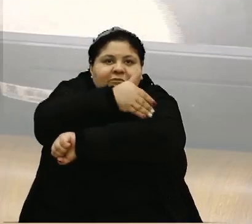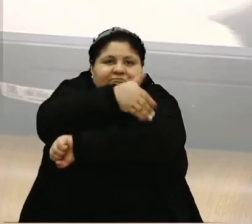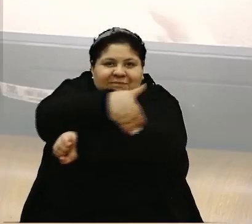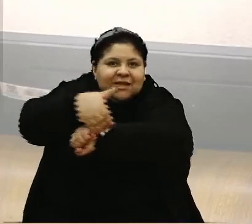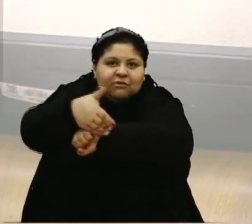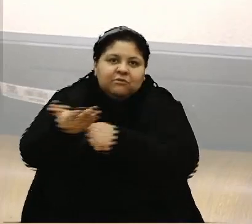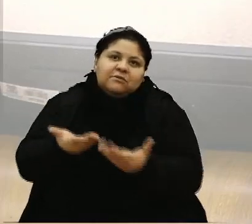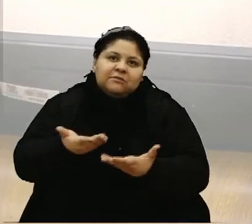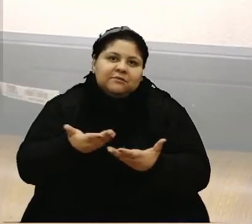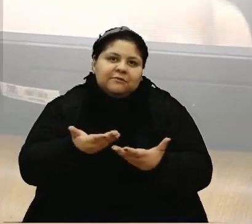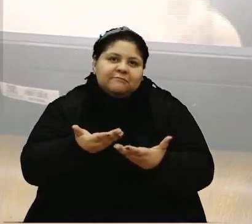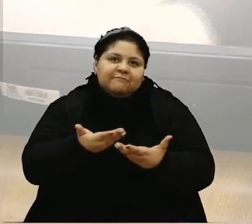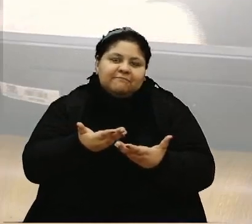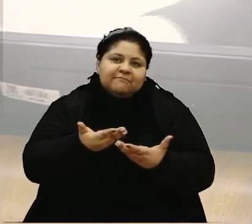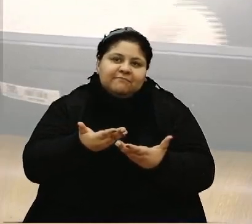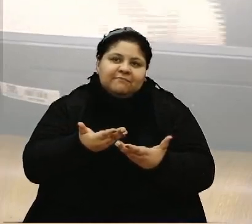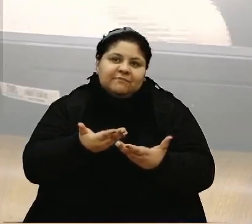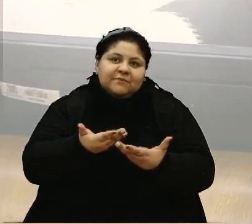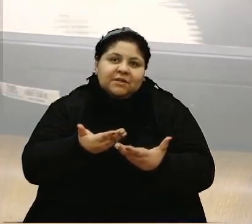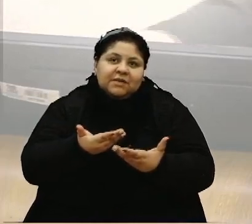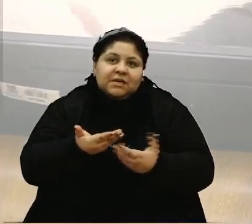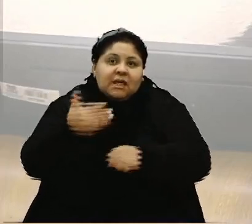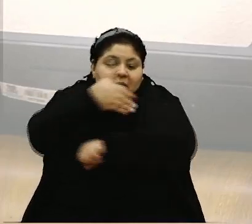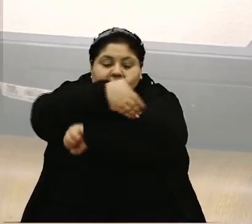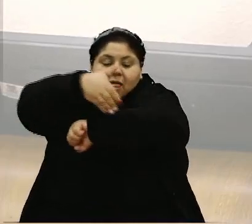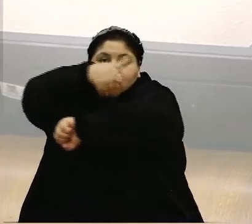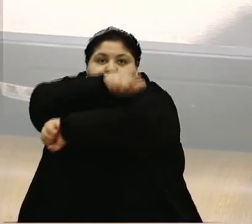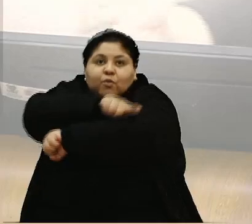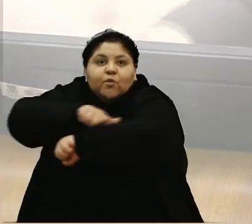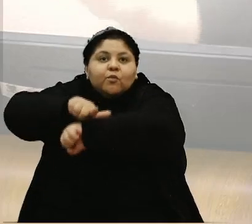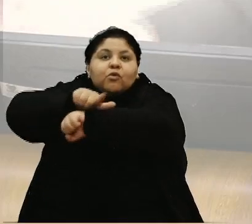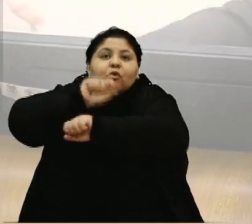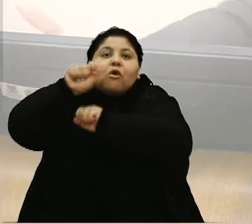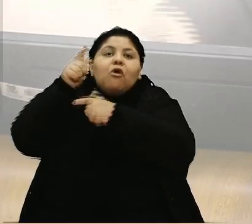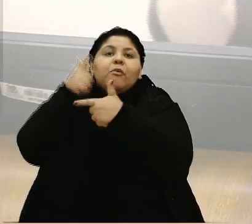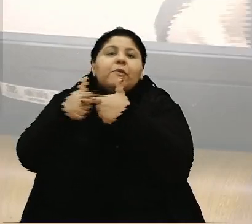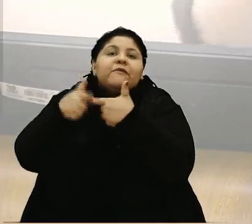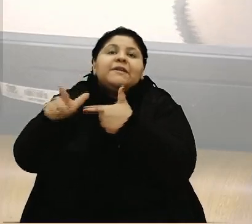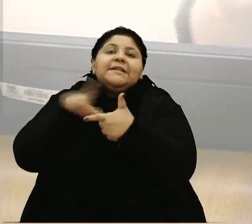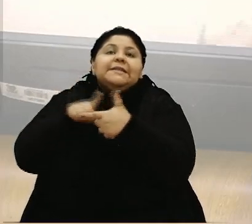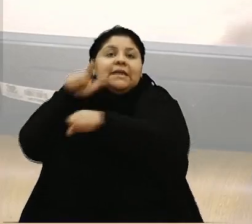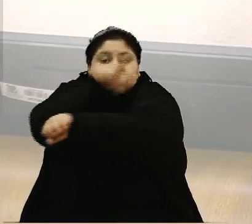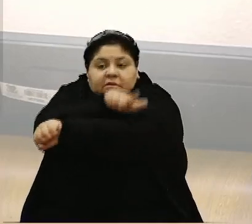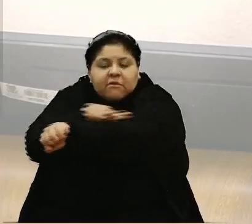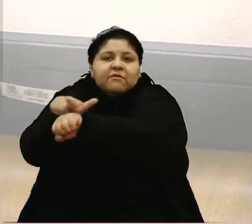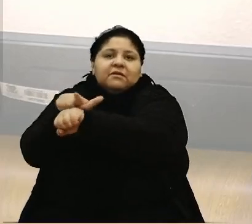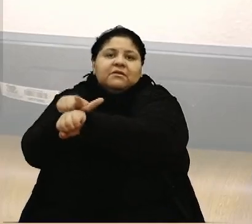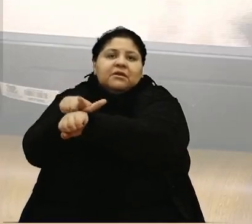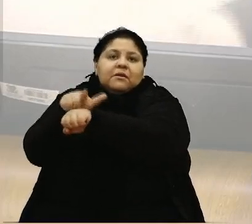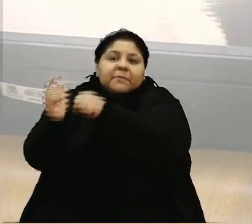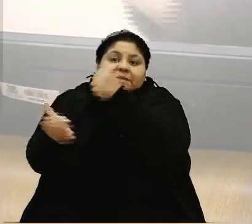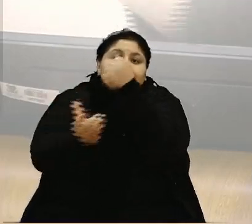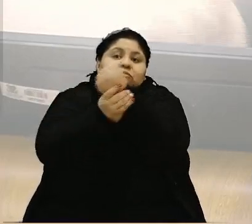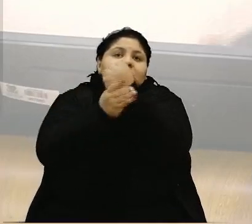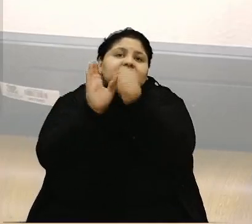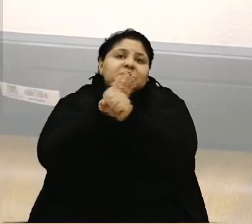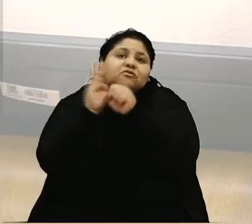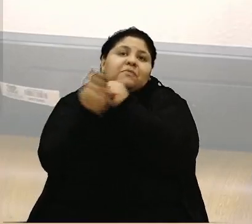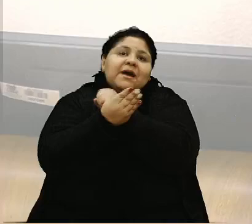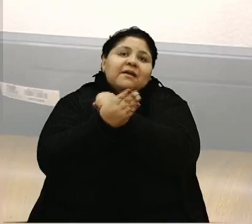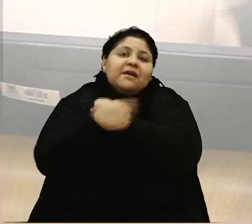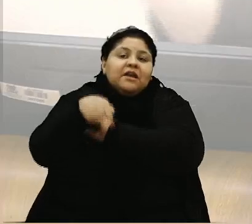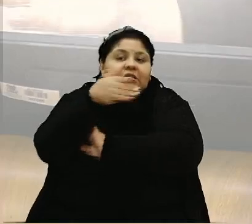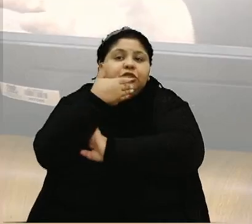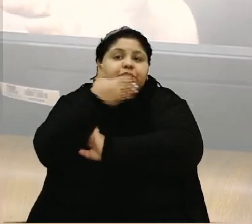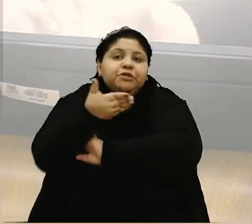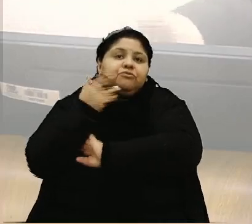Então é pavimentação. É pavimentação, qual é o problema? Tem que pavimentar para ter segurança para o bairro. Foi isso que a gente pediu